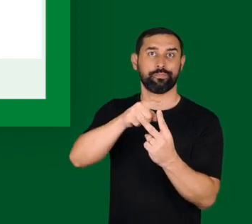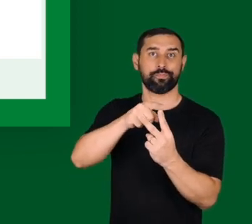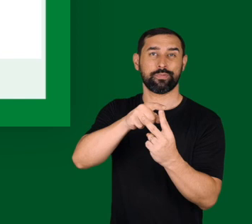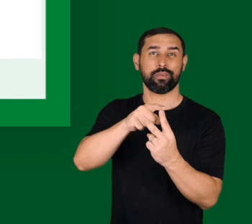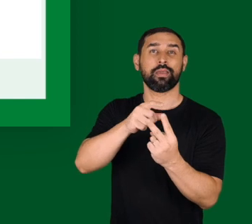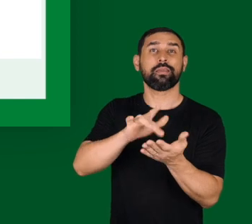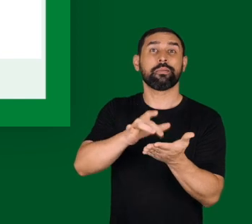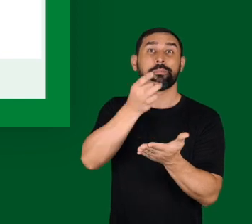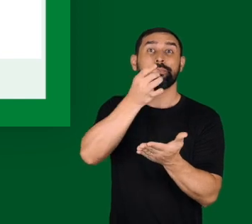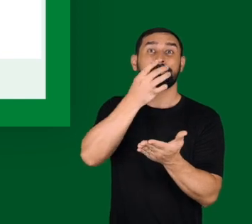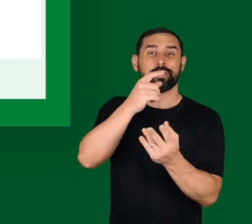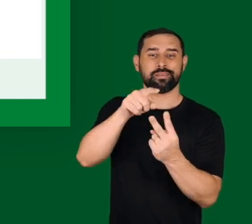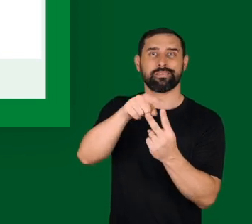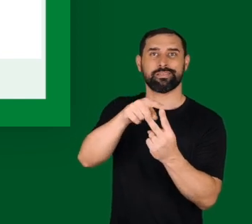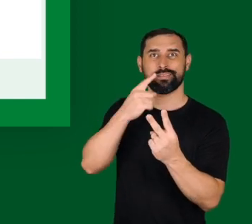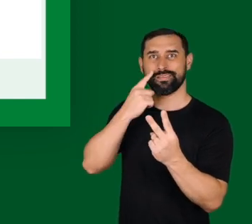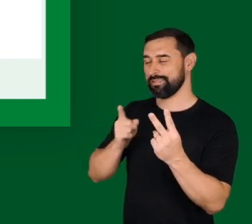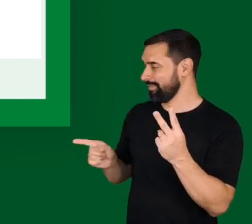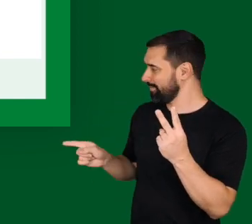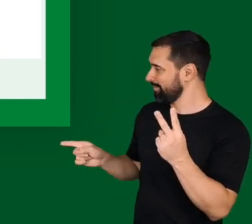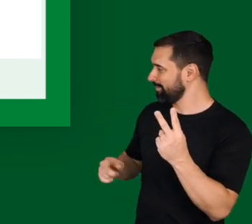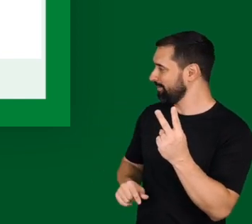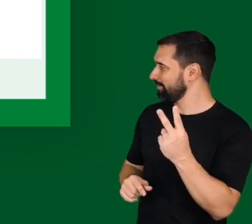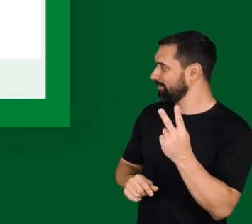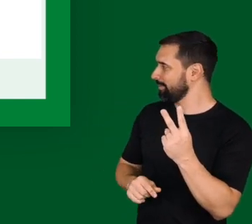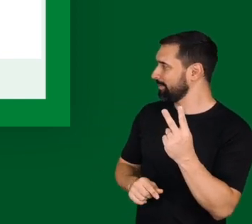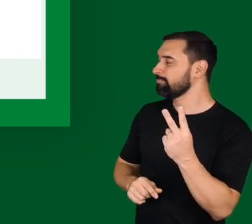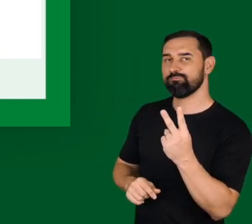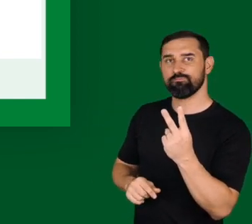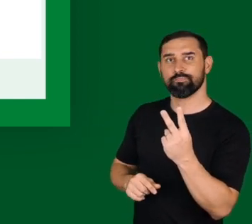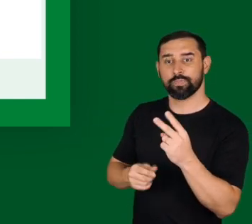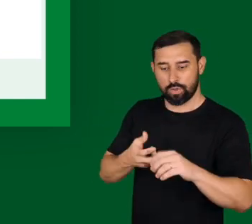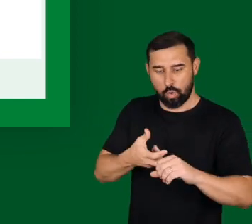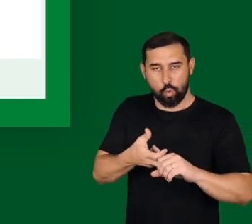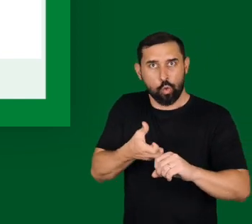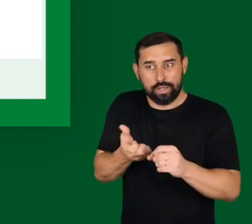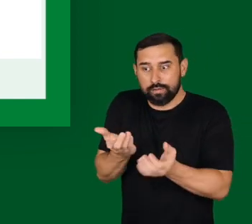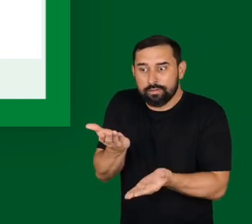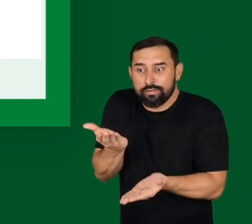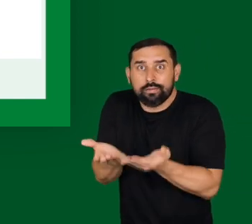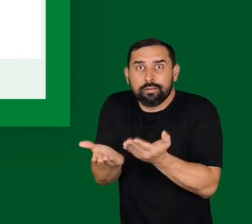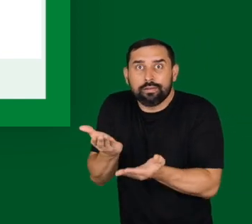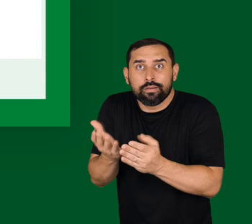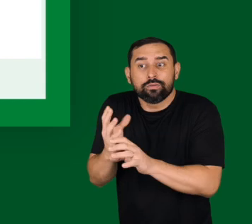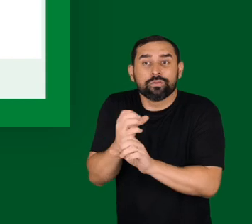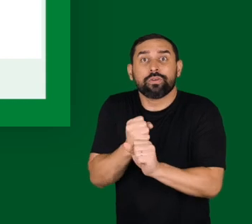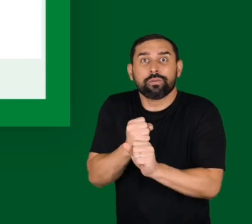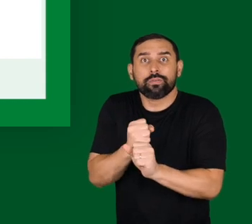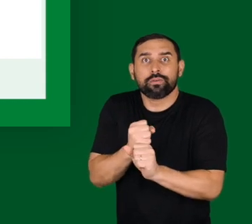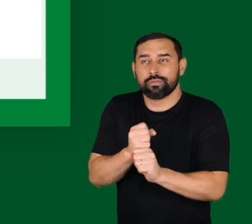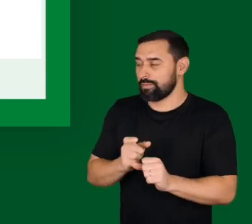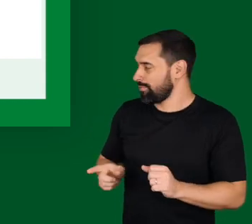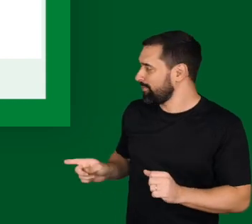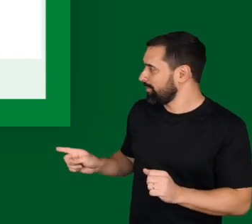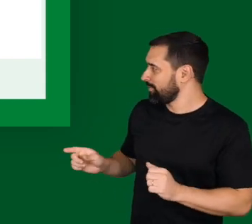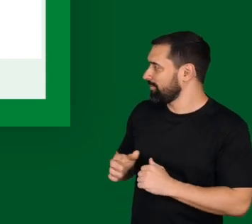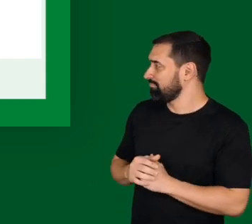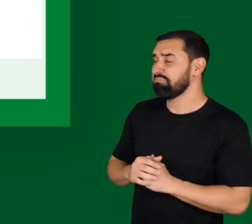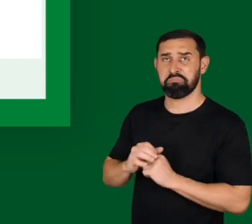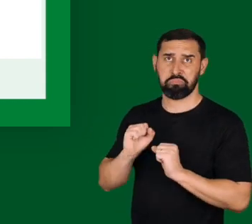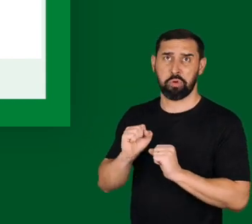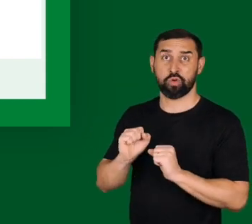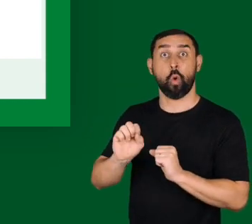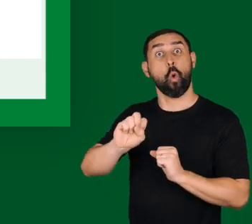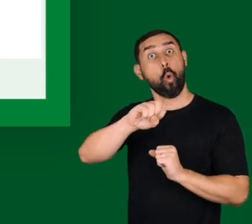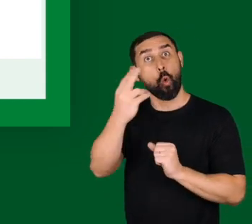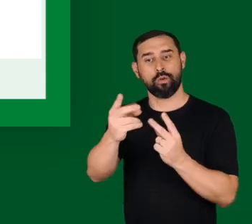terapêuticas. Ou eu faço a fenitoína, o idantal, 20 miligramas por quilo de dose de ataque e 5 a 8